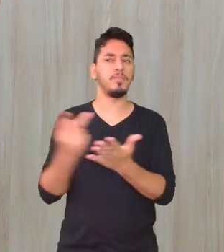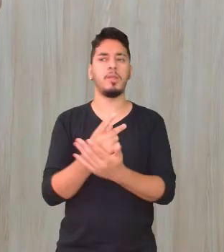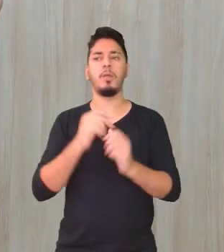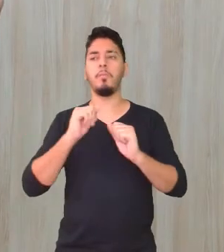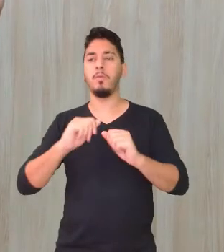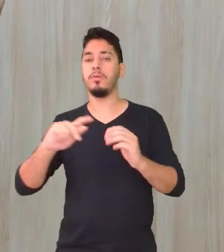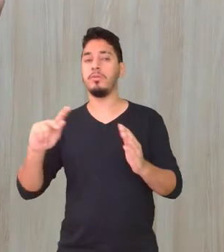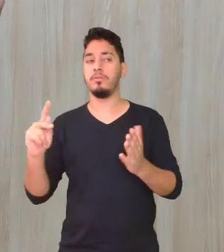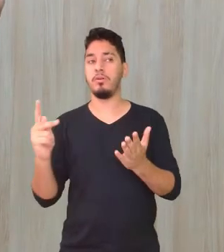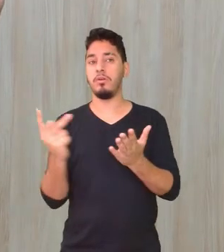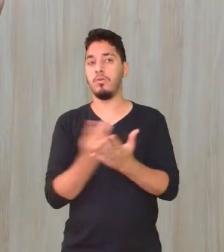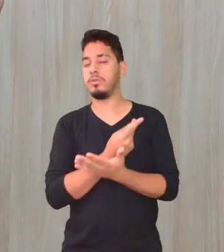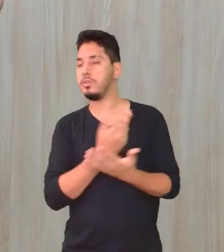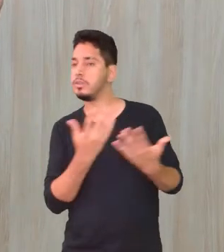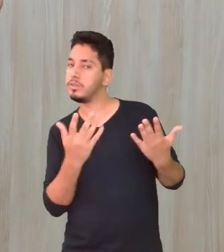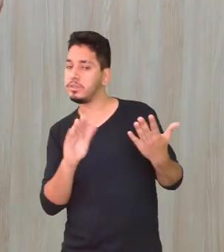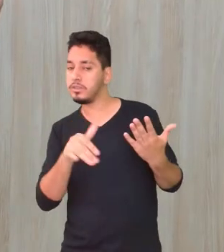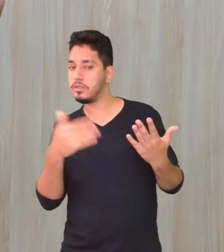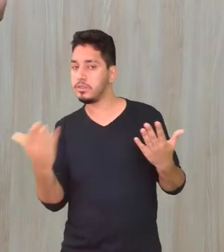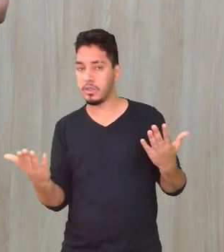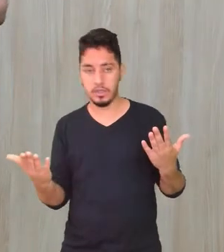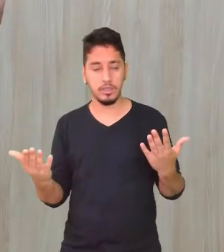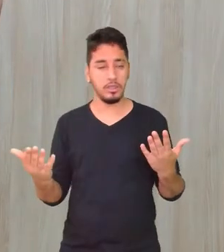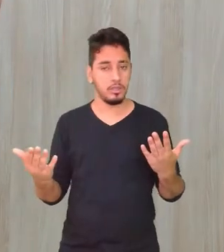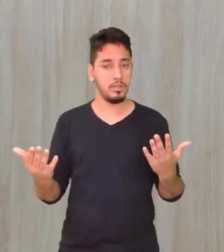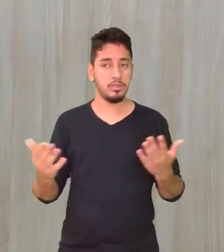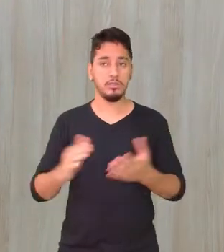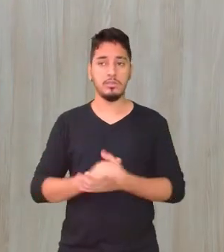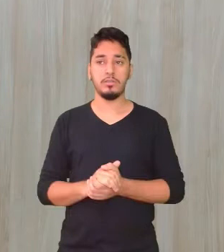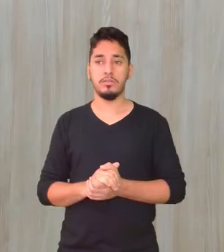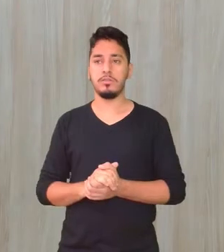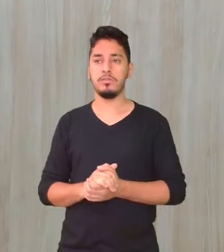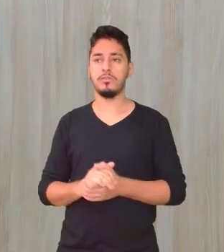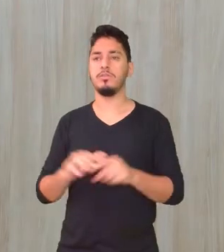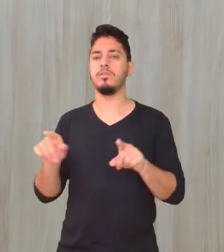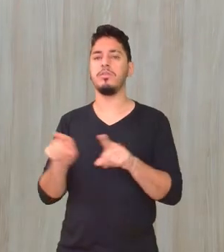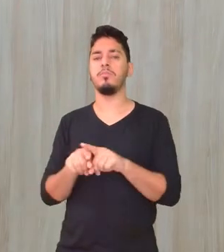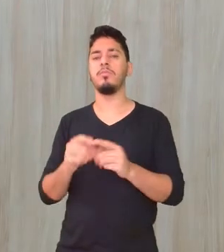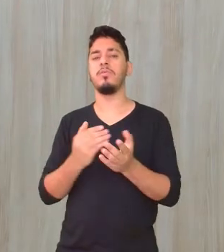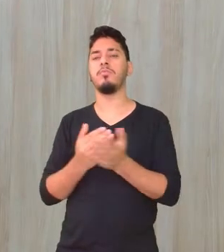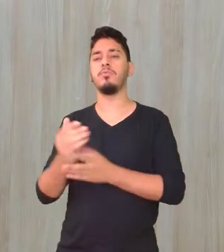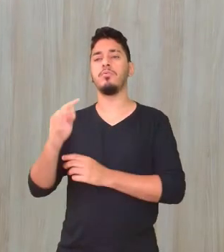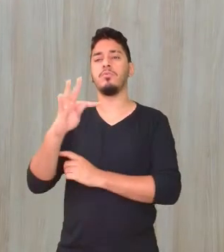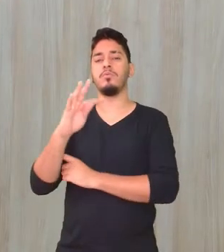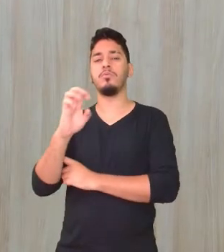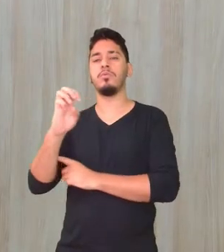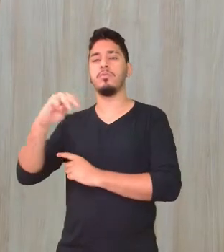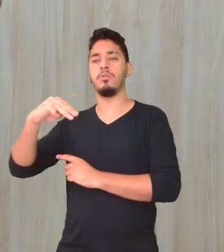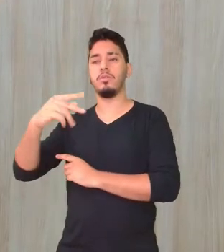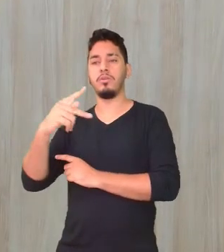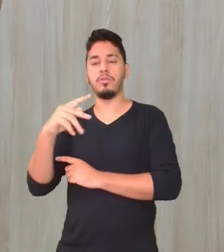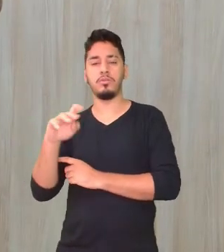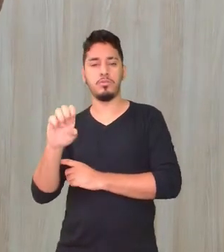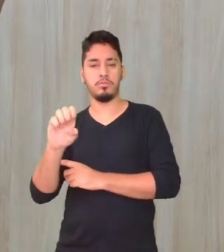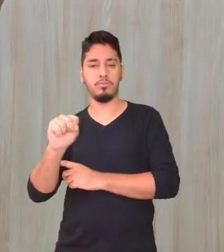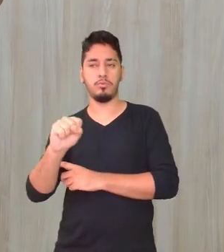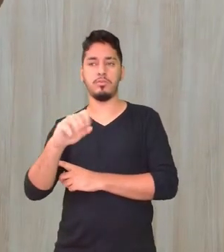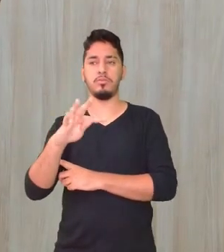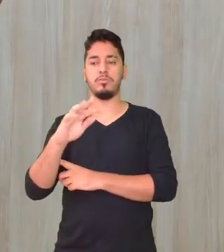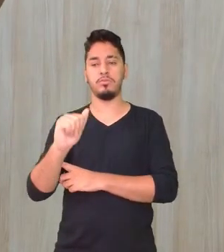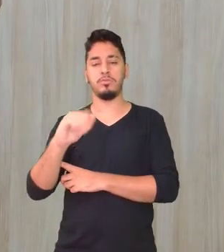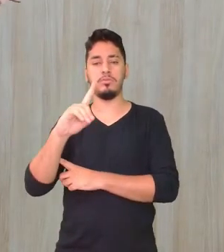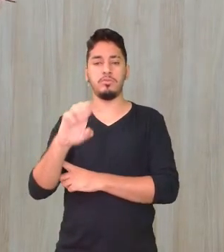naturais, nós vamos ver também, já começamos a ver na aula passada, né? E começamos com tempestades. Hoje a gente vai